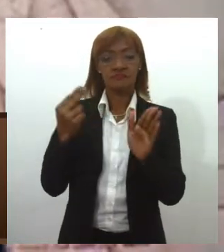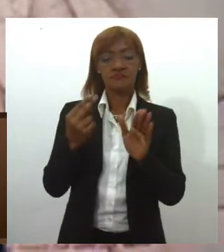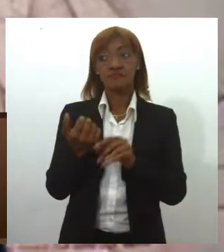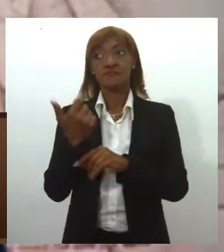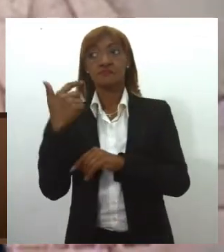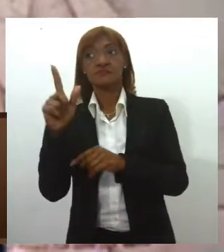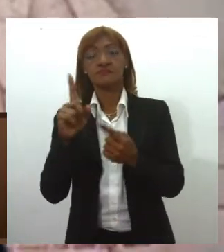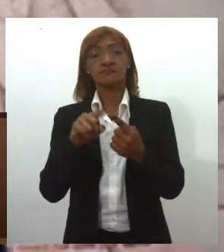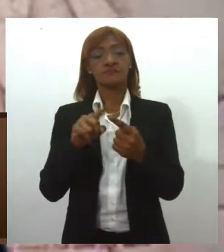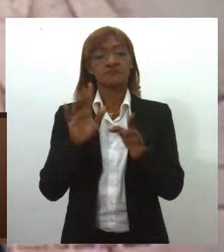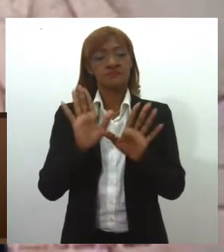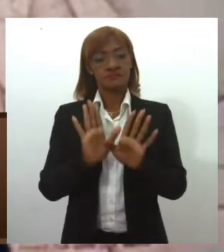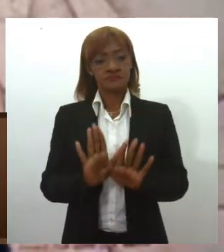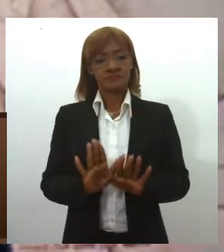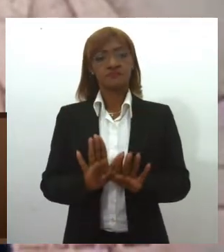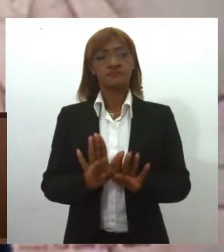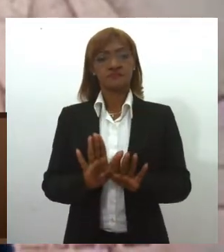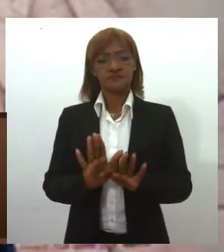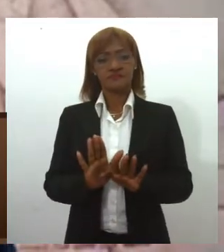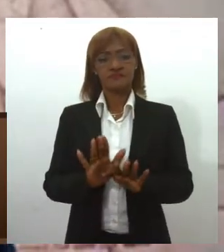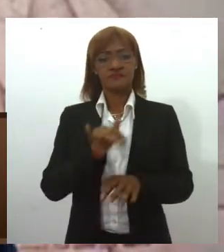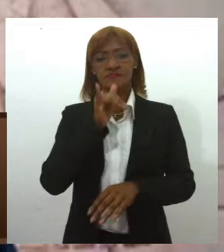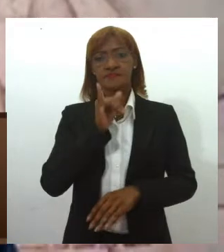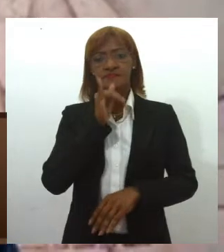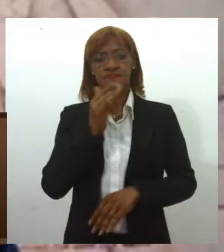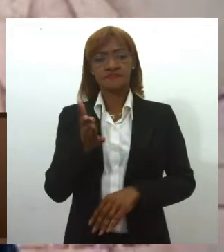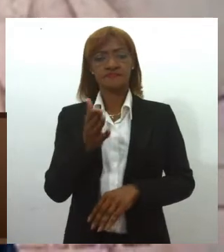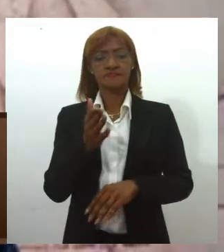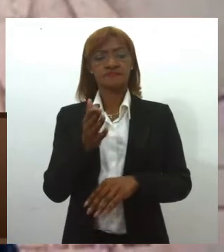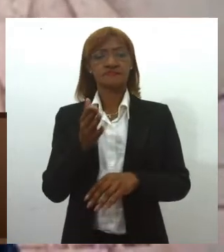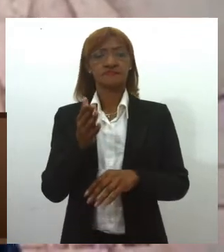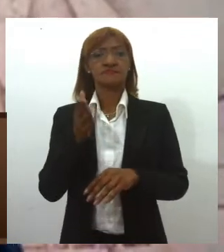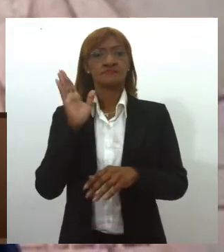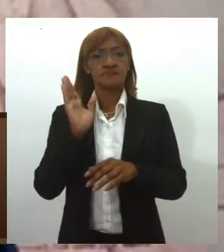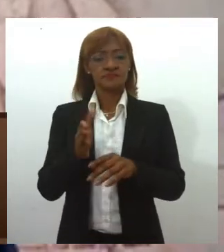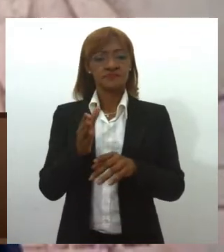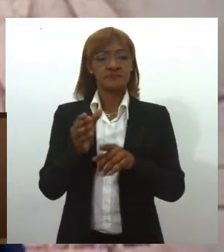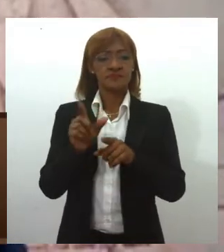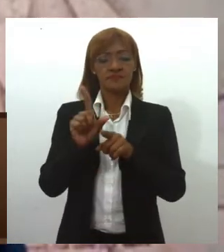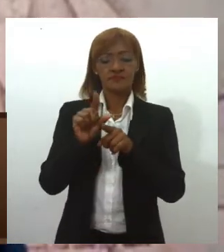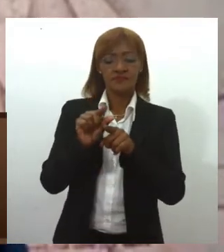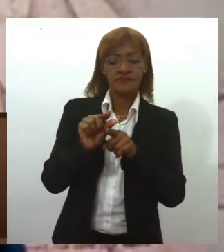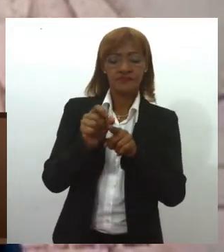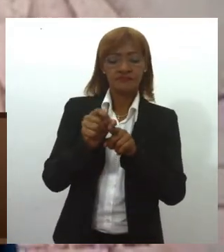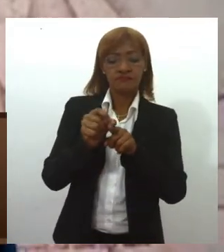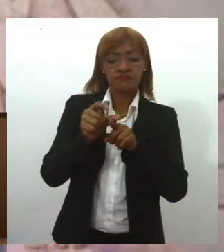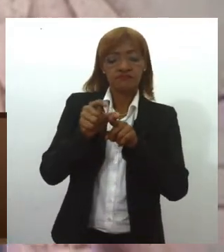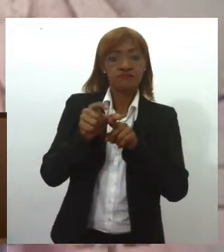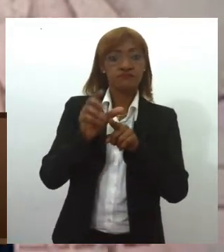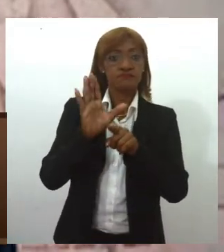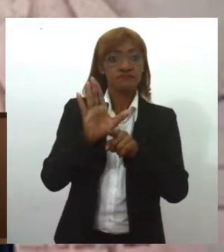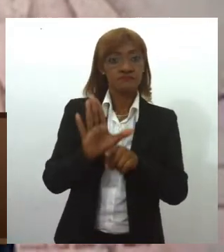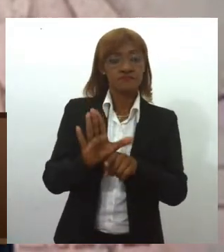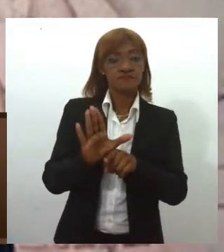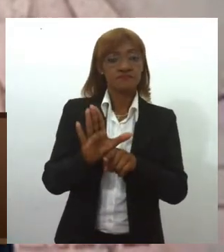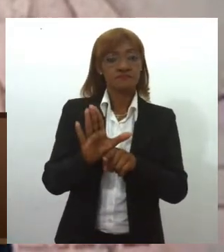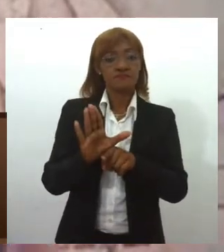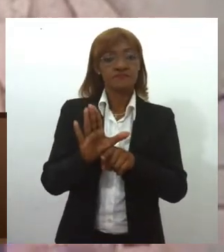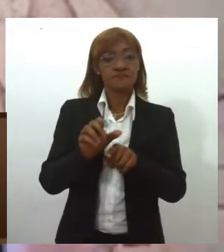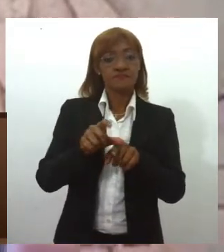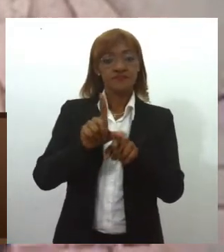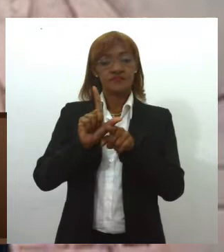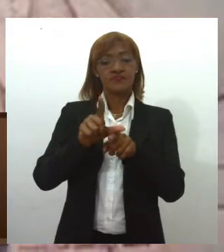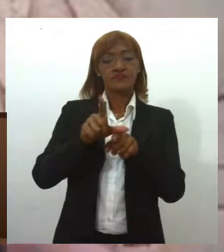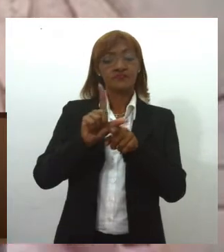efeitos colaterais, a inflamação do reto, a cistite. Então, existe sim